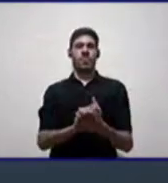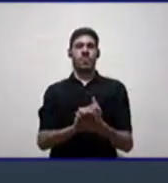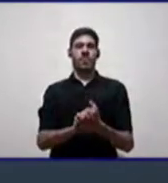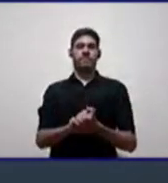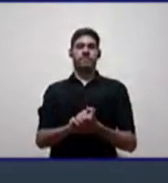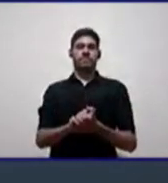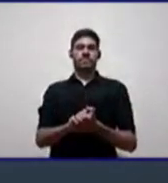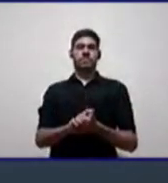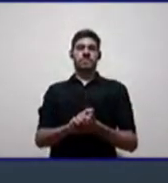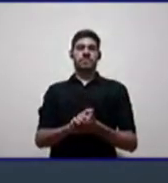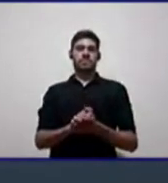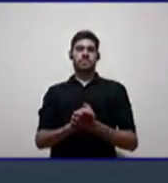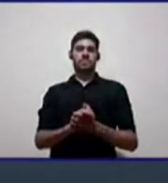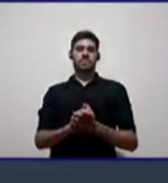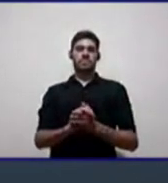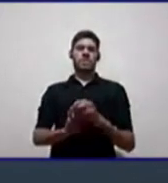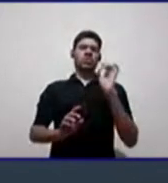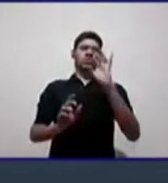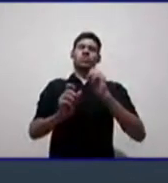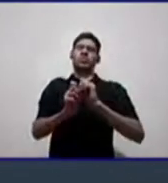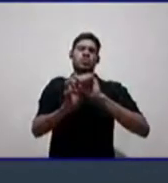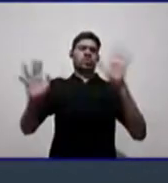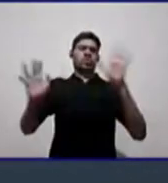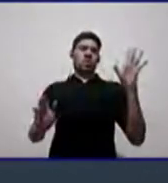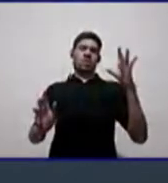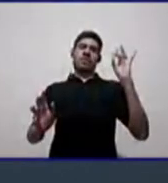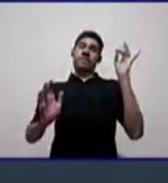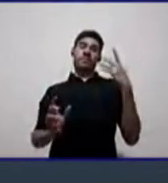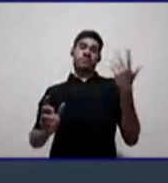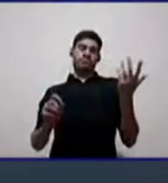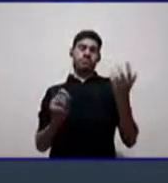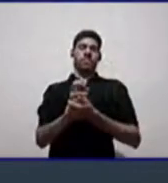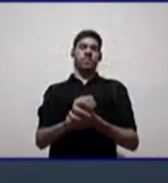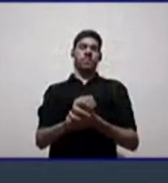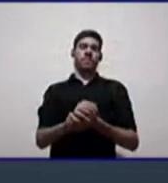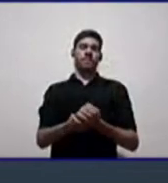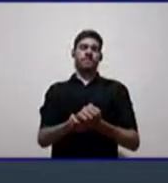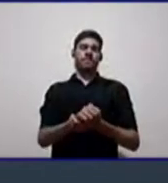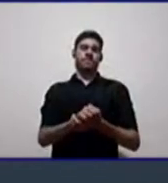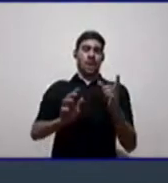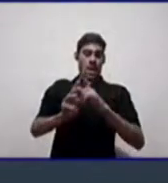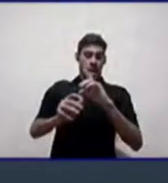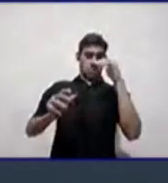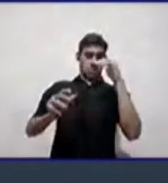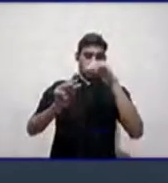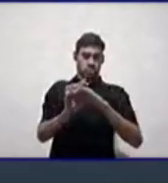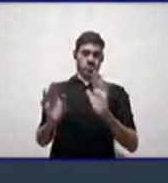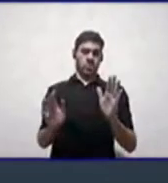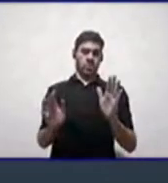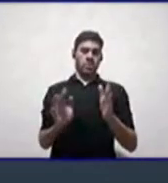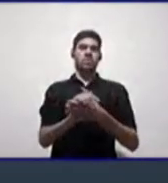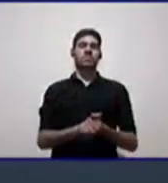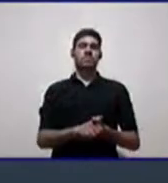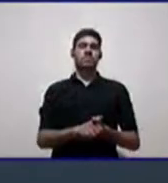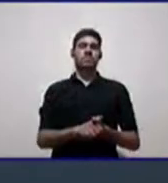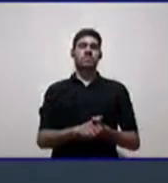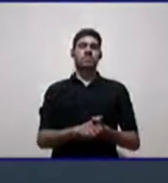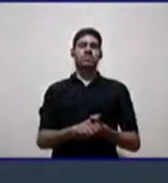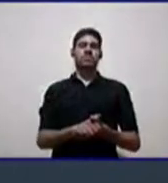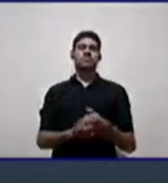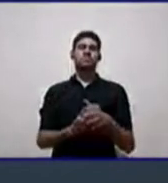Perdão. Só para uma questão de esclarecimento de fato, antes de passar o voto. Pois não, doutor